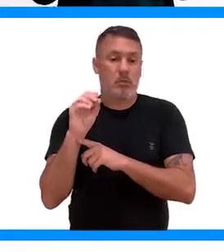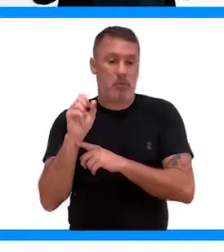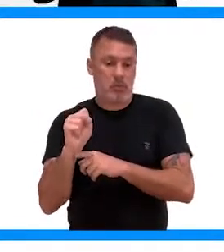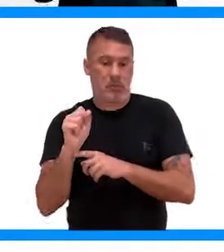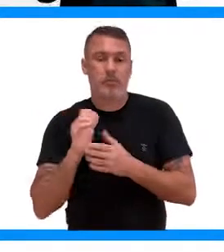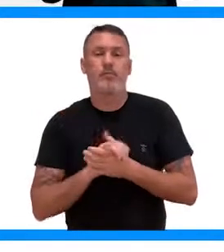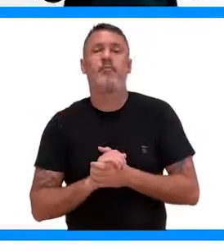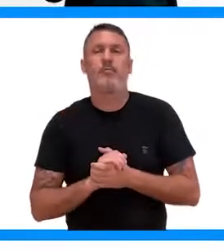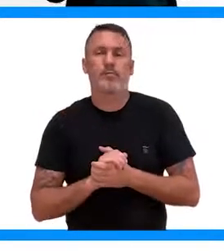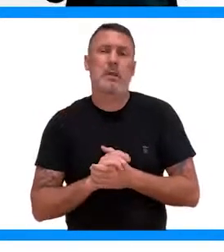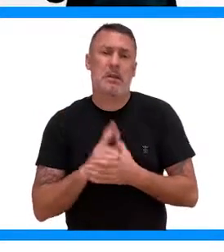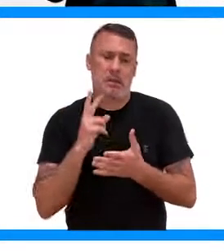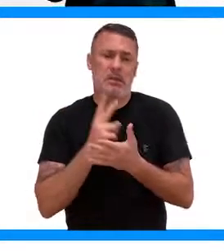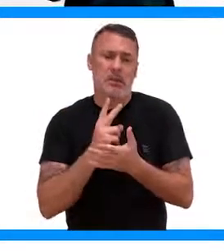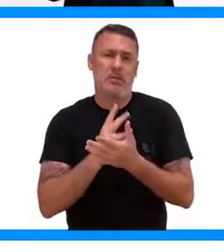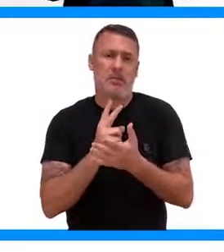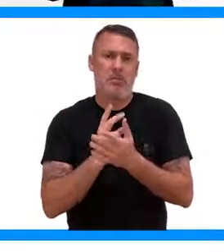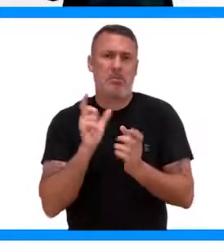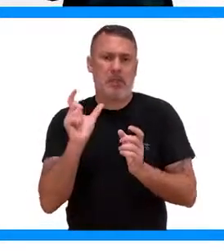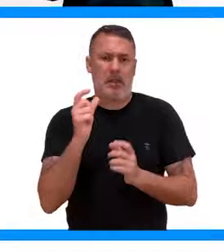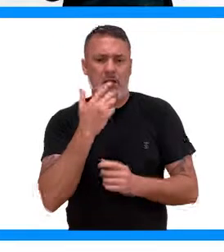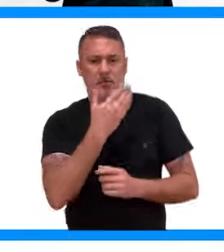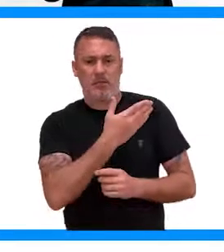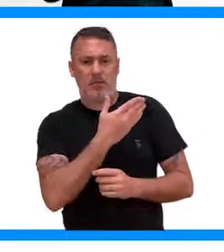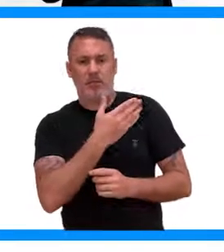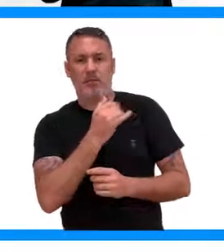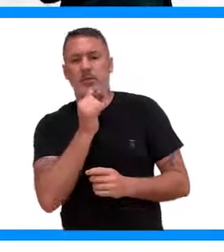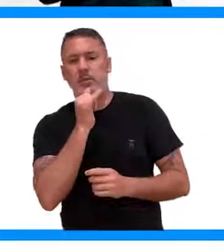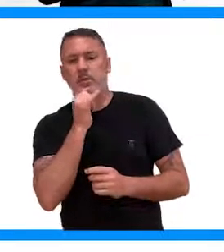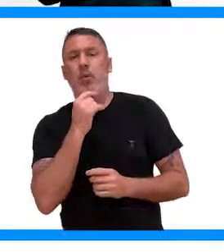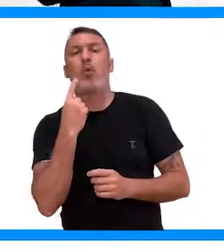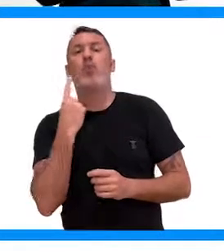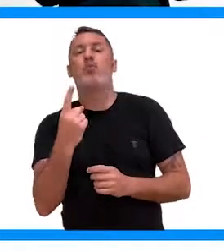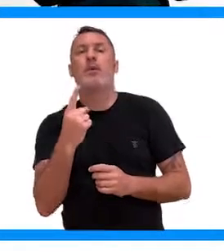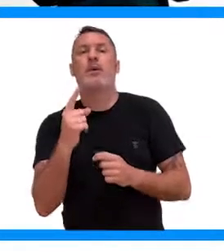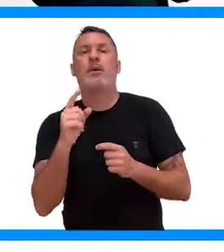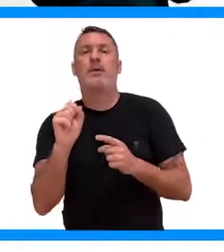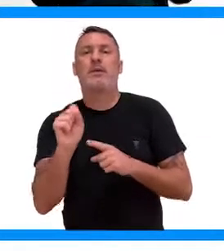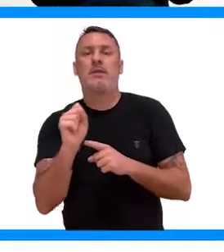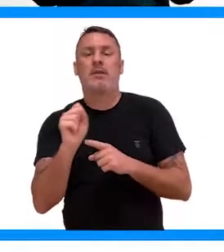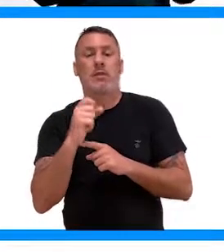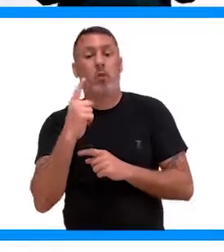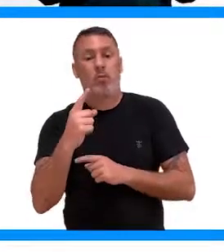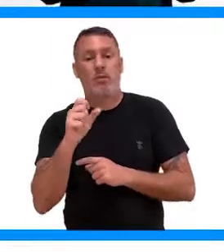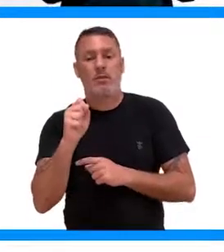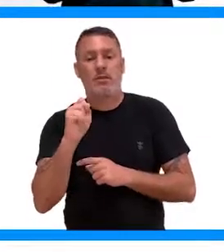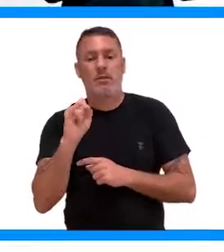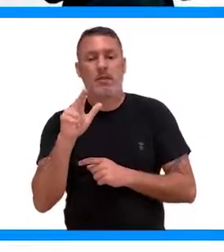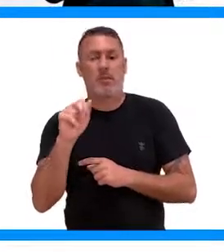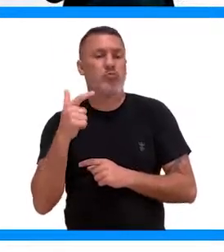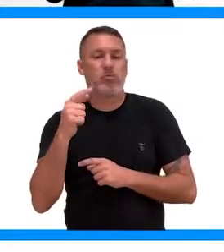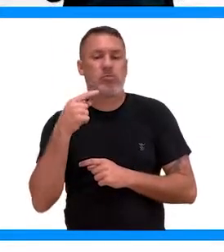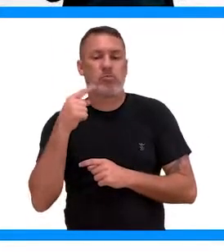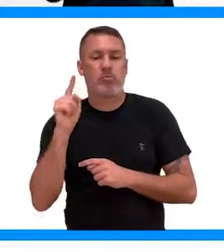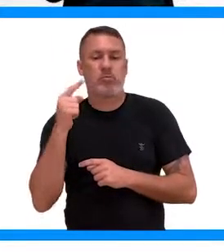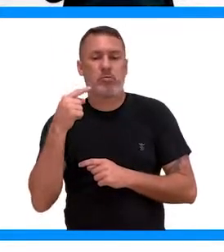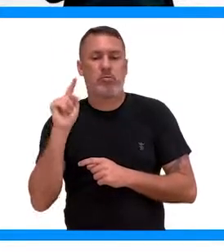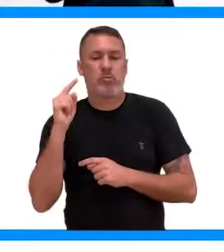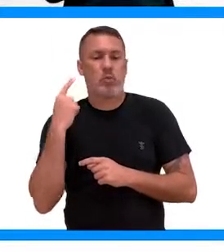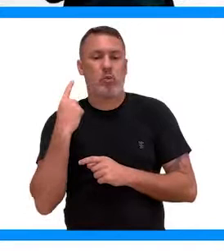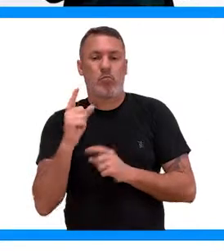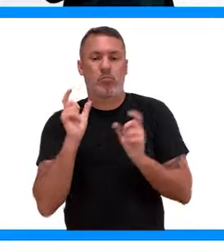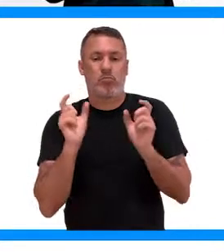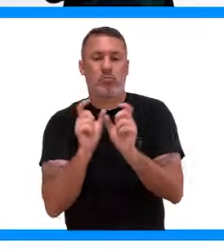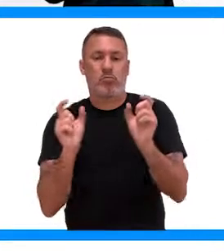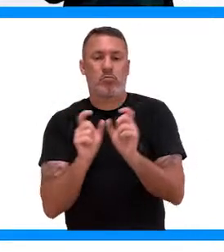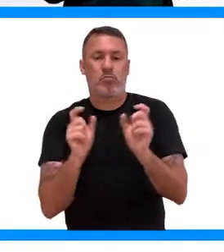Monossílabos. Generalmente, los monossílabos, palavras com solo uma sílaba, no son acentuadas, salvo